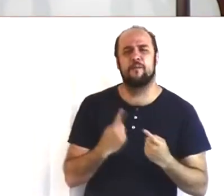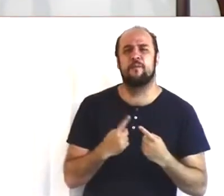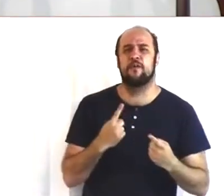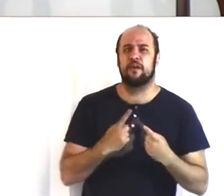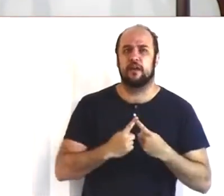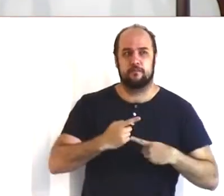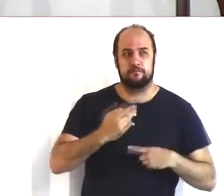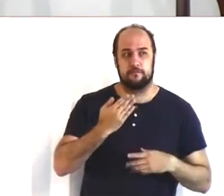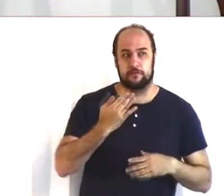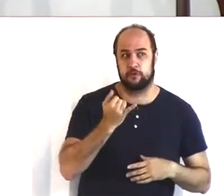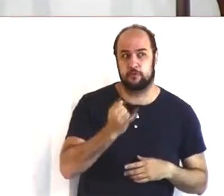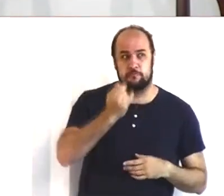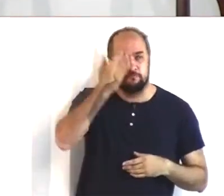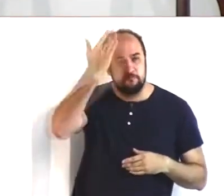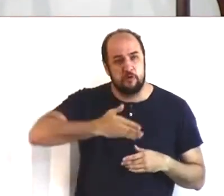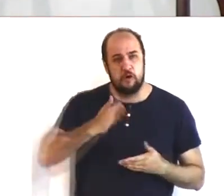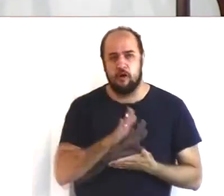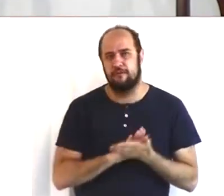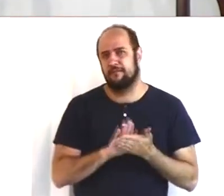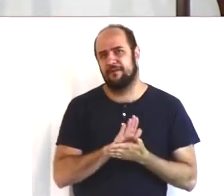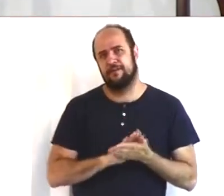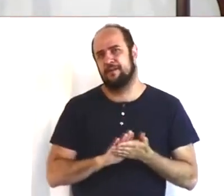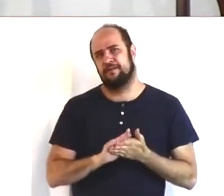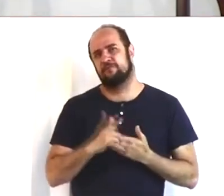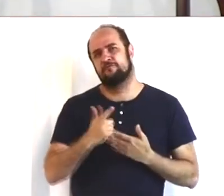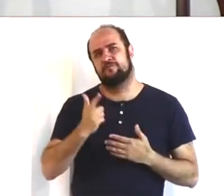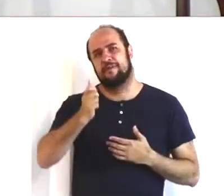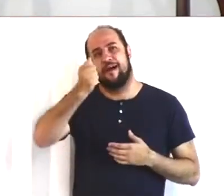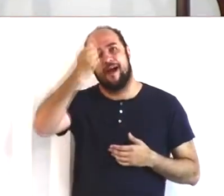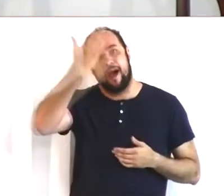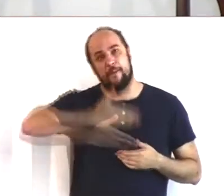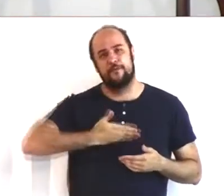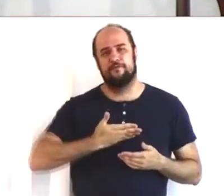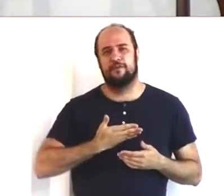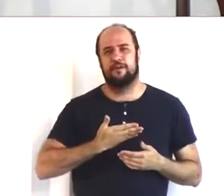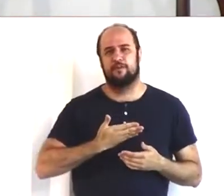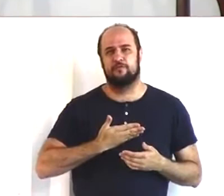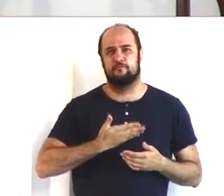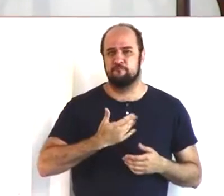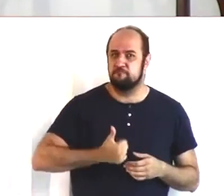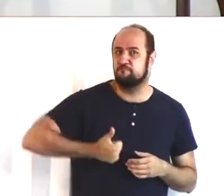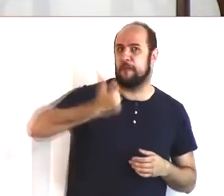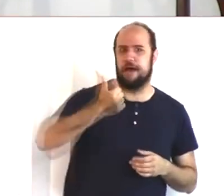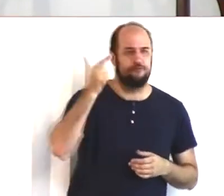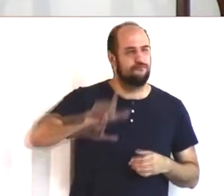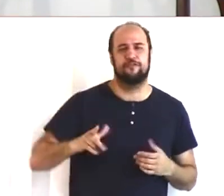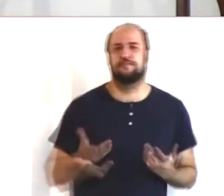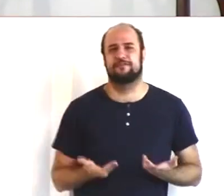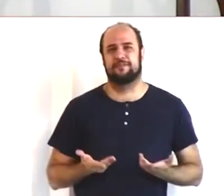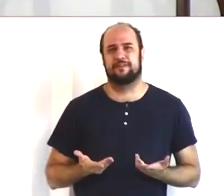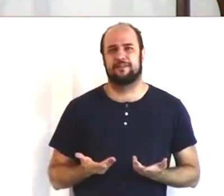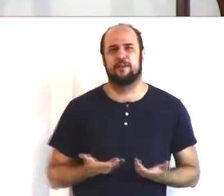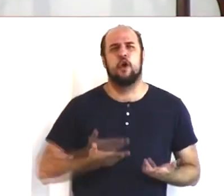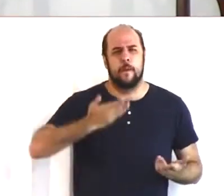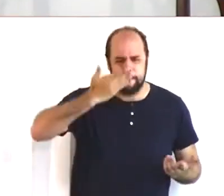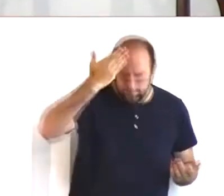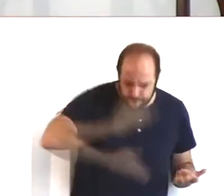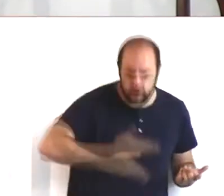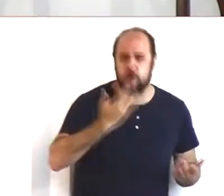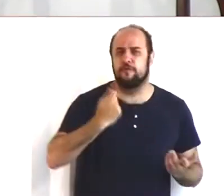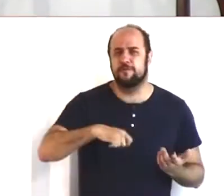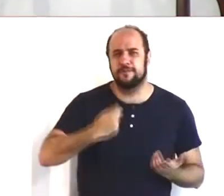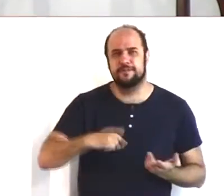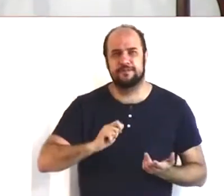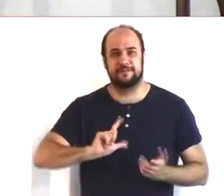for provado, você também não será aprovado. São as provas que geram a